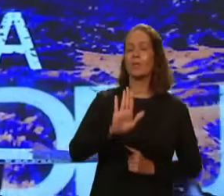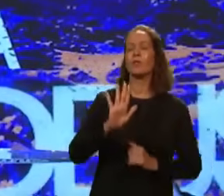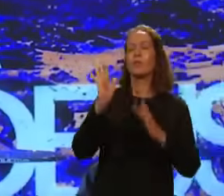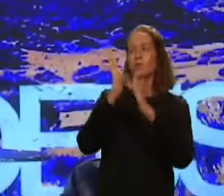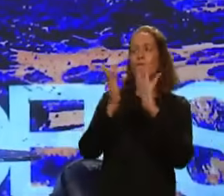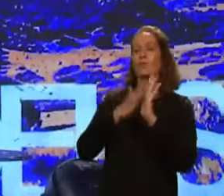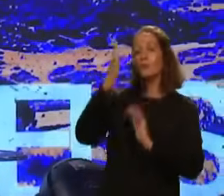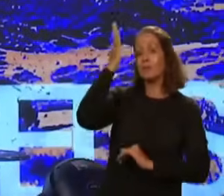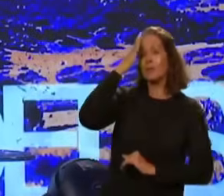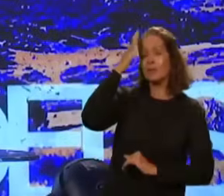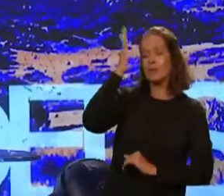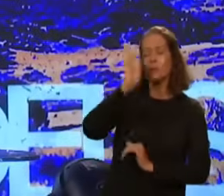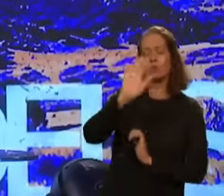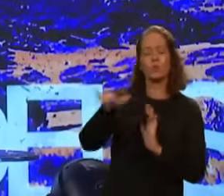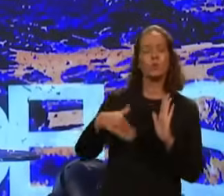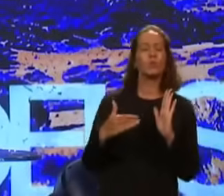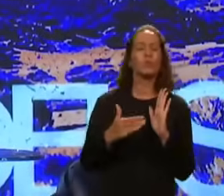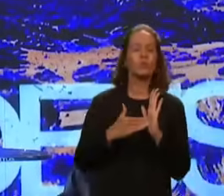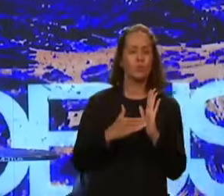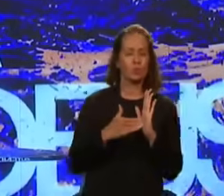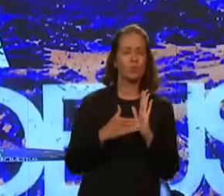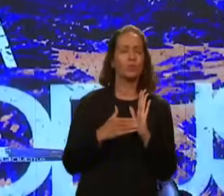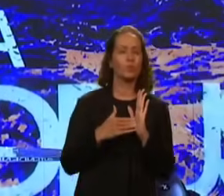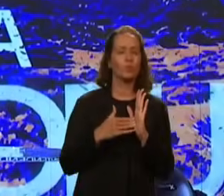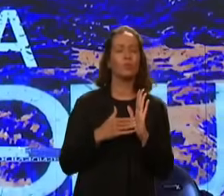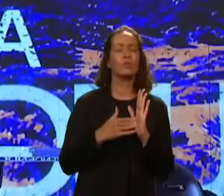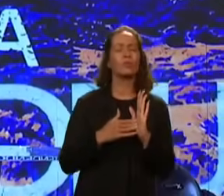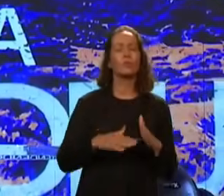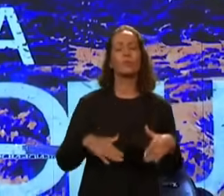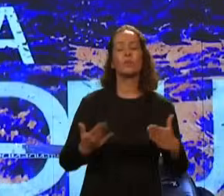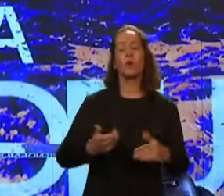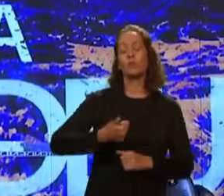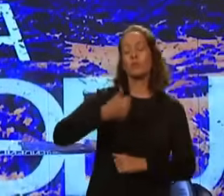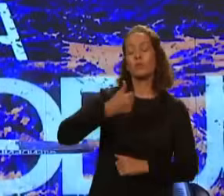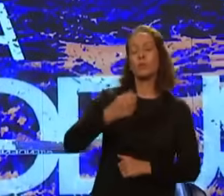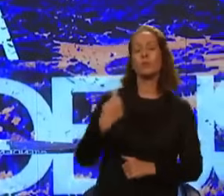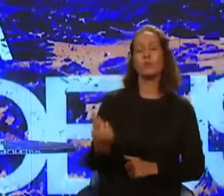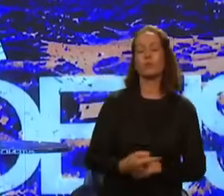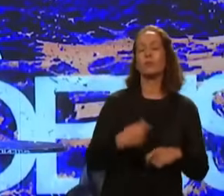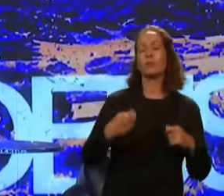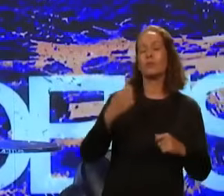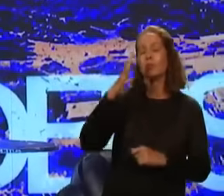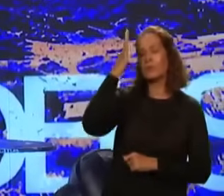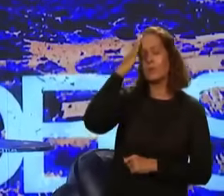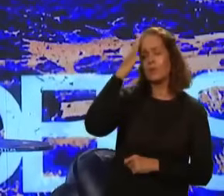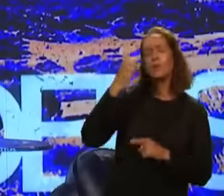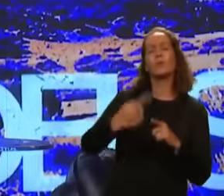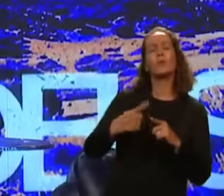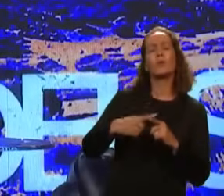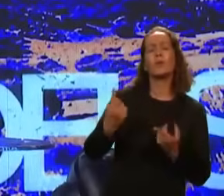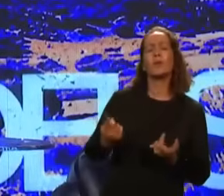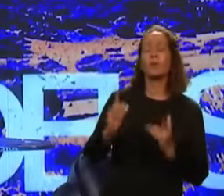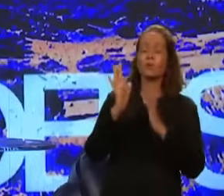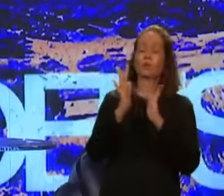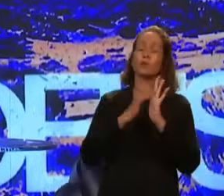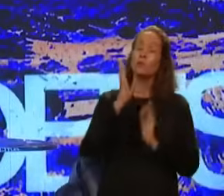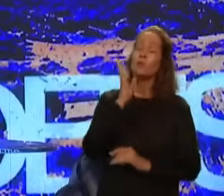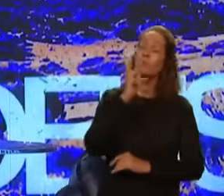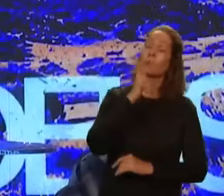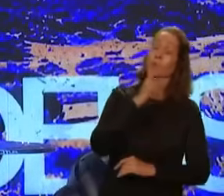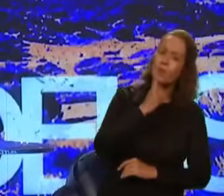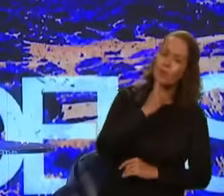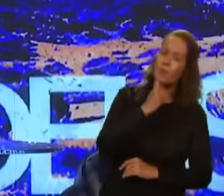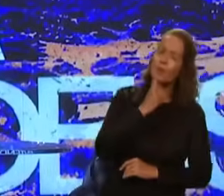Ele sabe tudo. Então a primeira coisa que a gente precisa ver: por que que ele às vezes demora? para que o nome